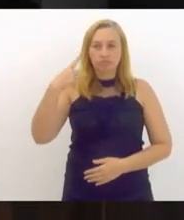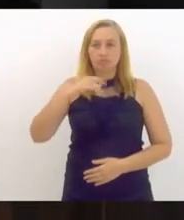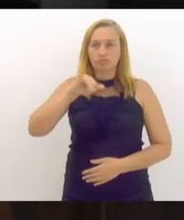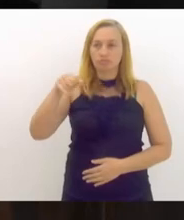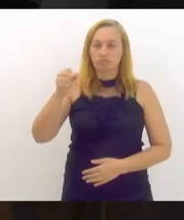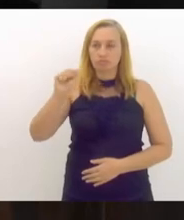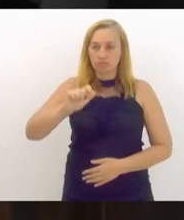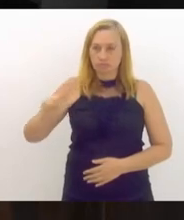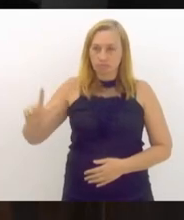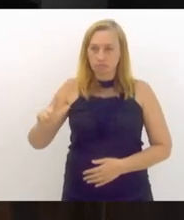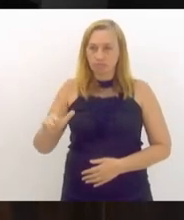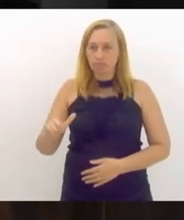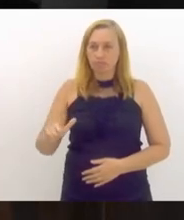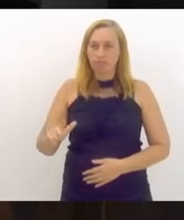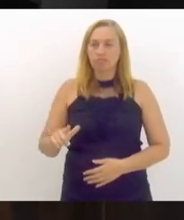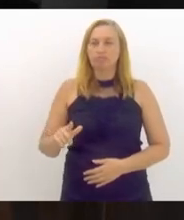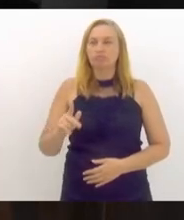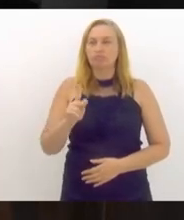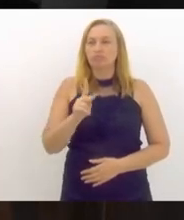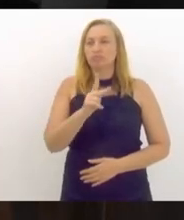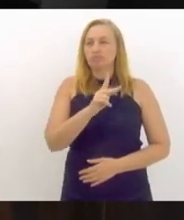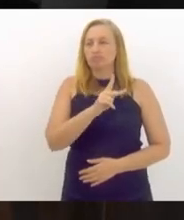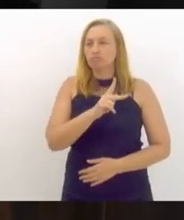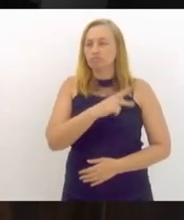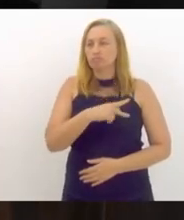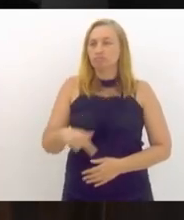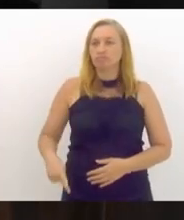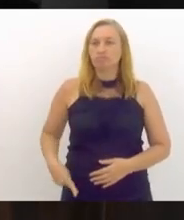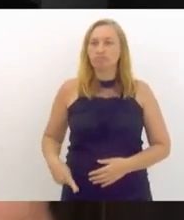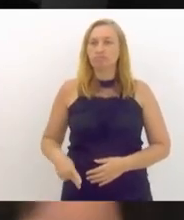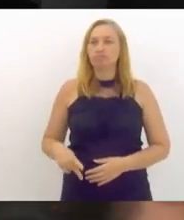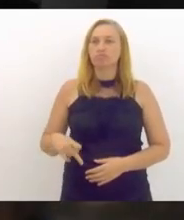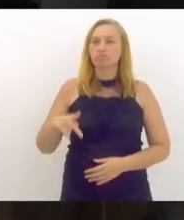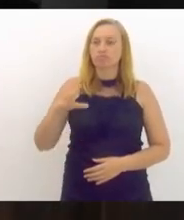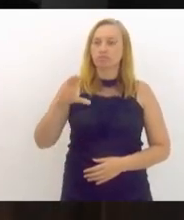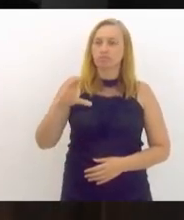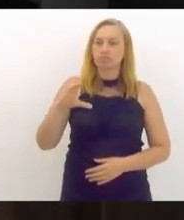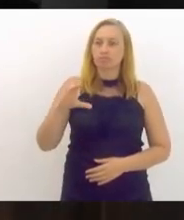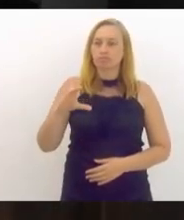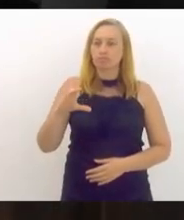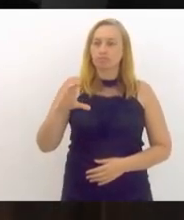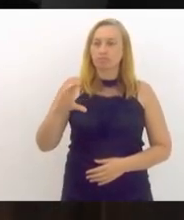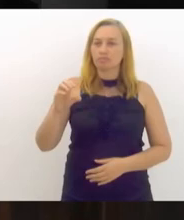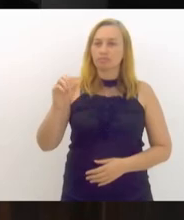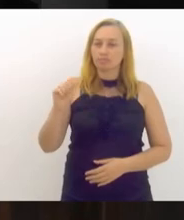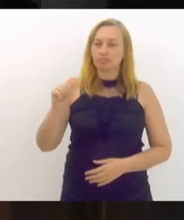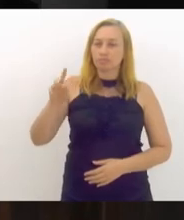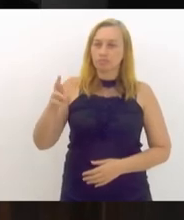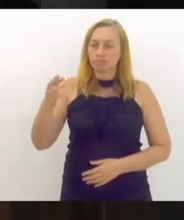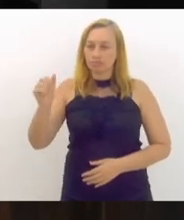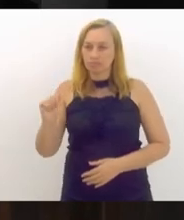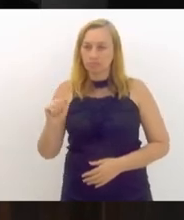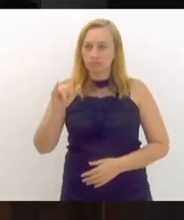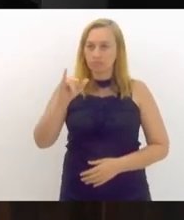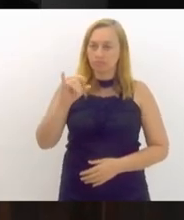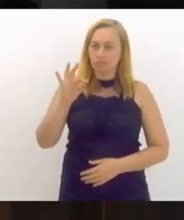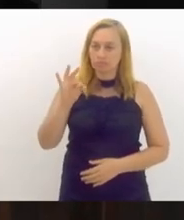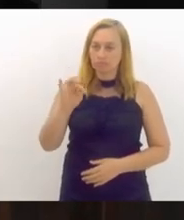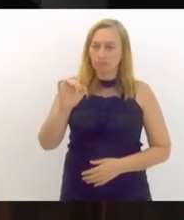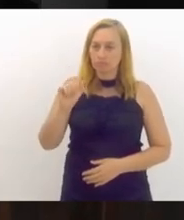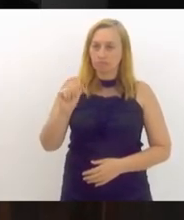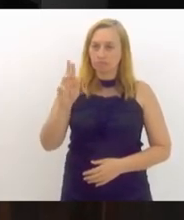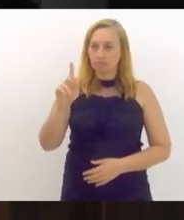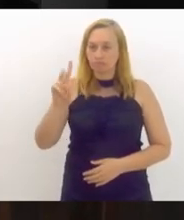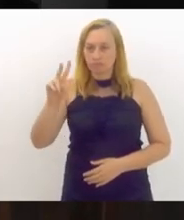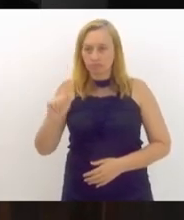Enfermeiro, presidente da Câmara de Itaúba. Seja muito bem-vindo nessa Casa de Leis. Prazer muito grande reencontrá-lo, meu amigo. Questão